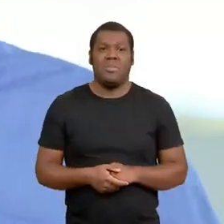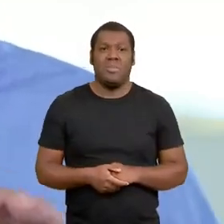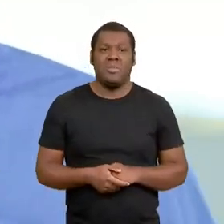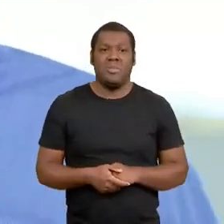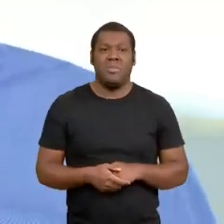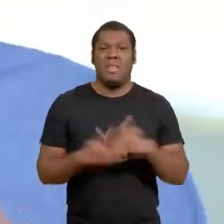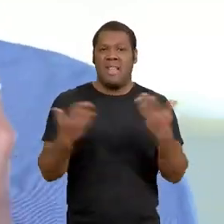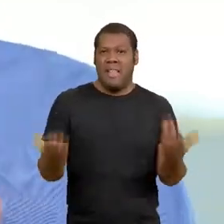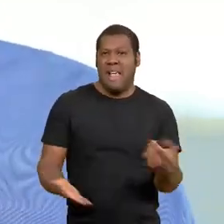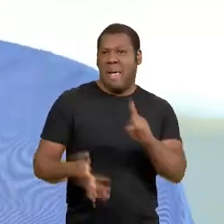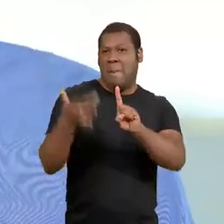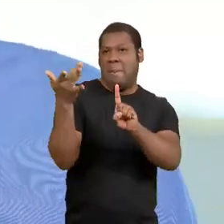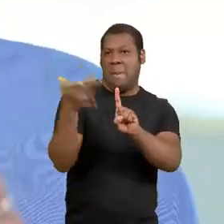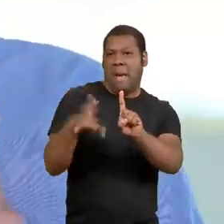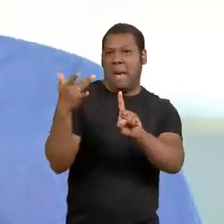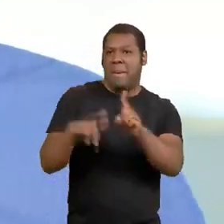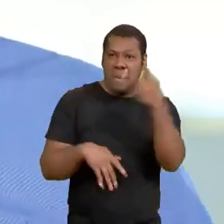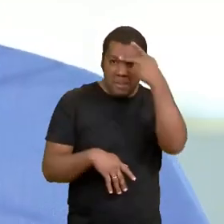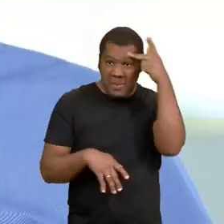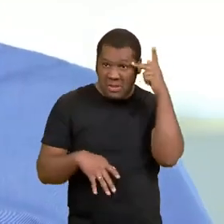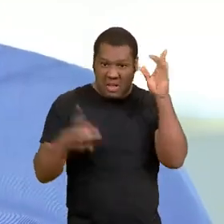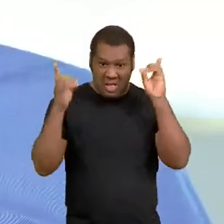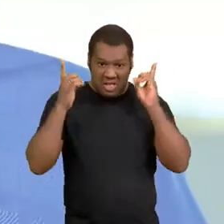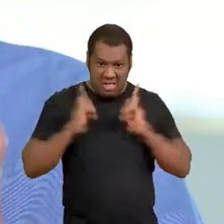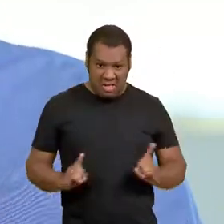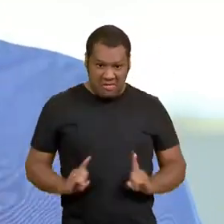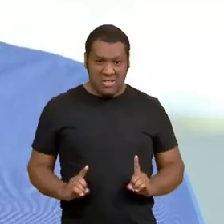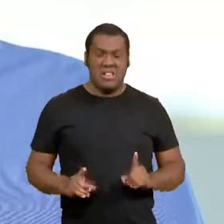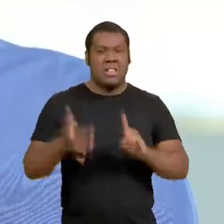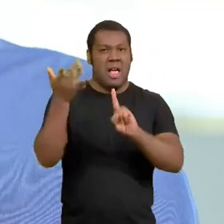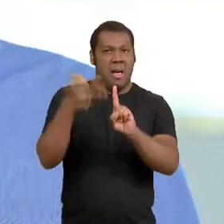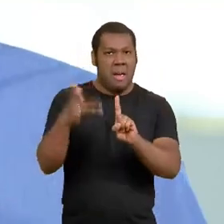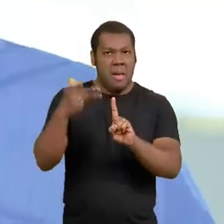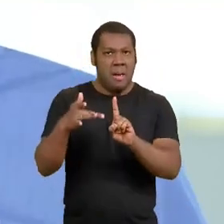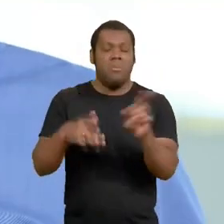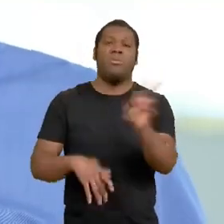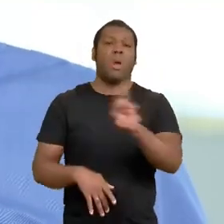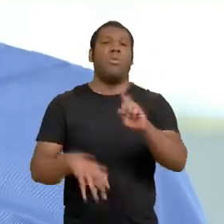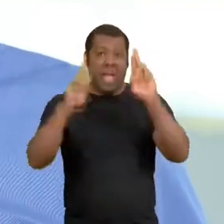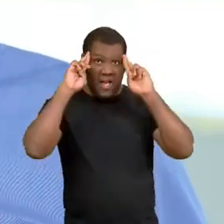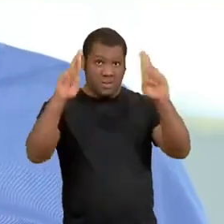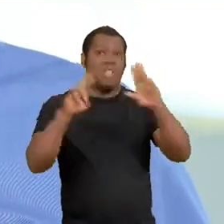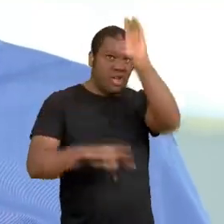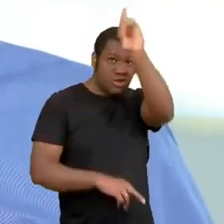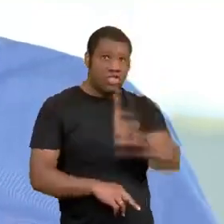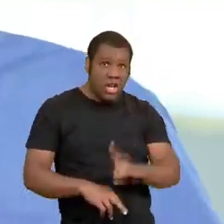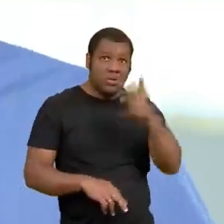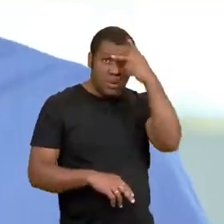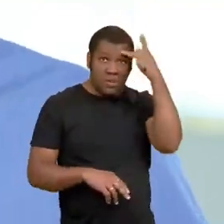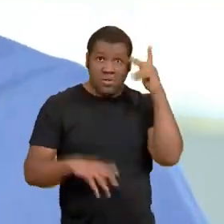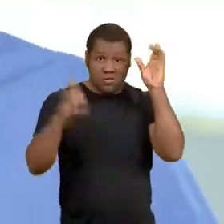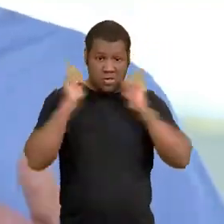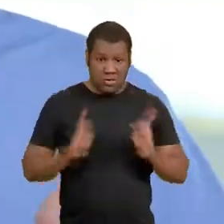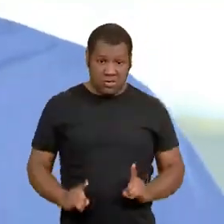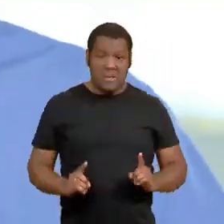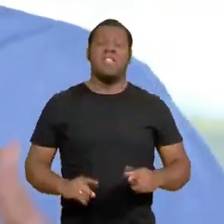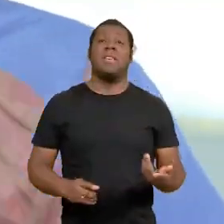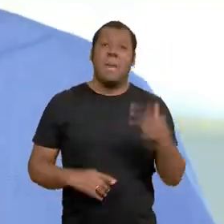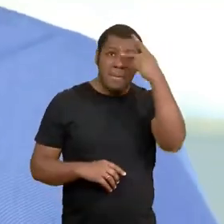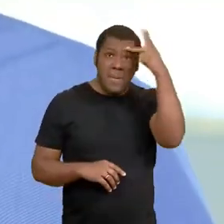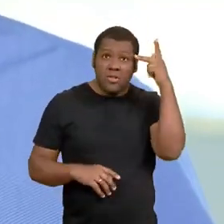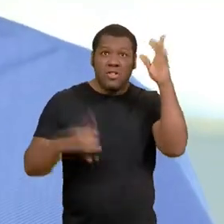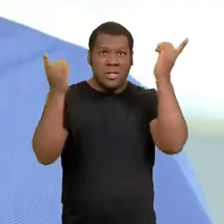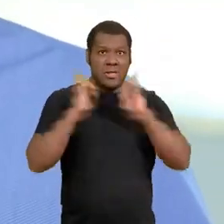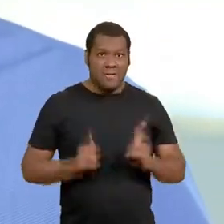Não. As pessoas querem ser respeitadas no seu direito. As pessoas querem ter a oportunidade de trabalhar de acordo e do jeito